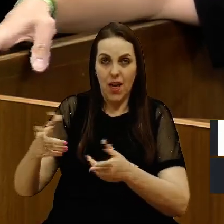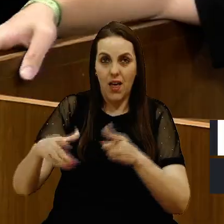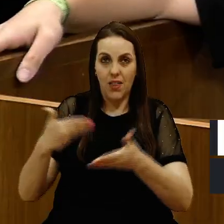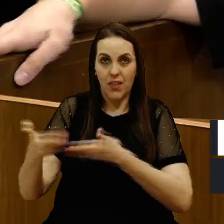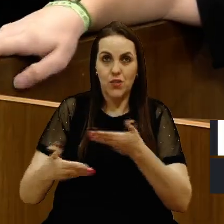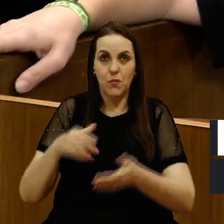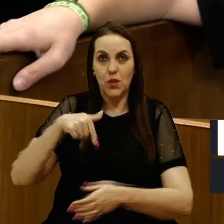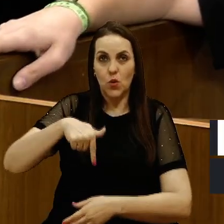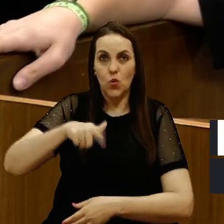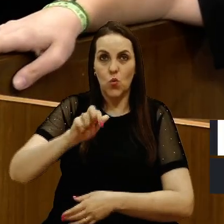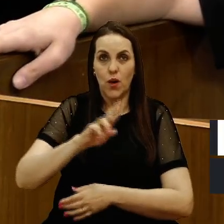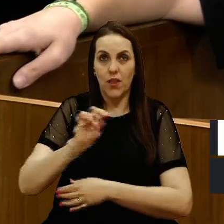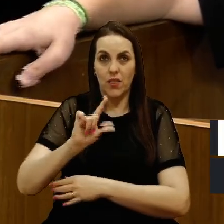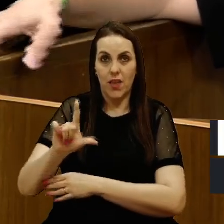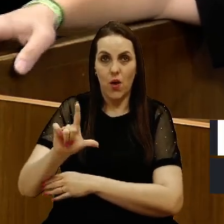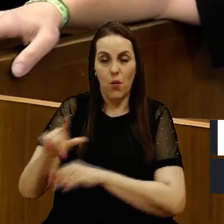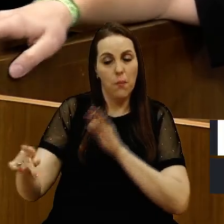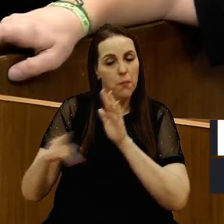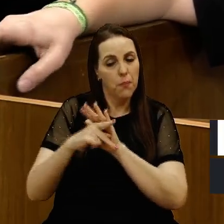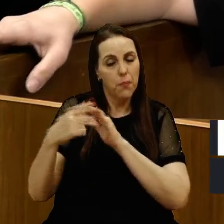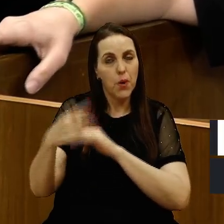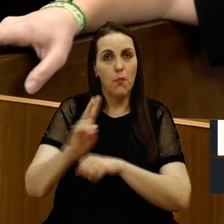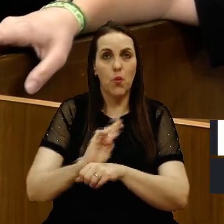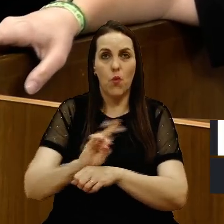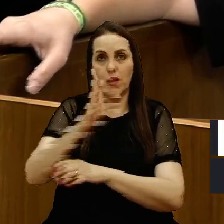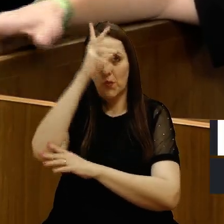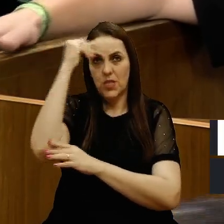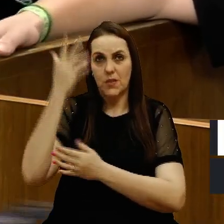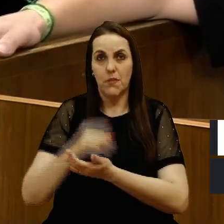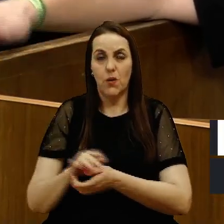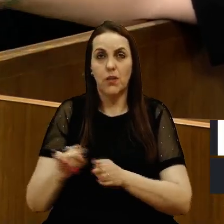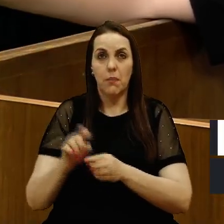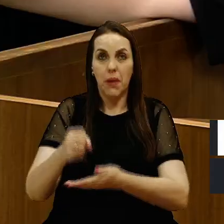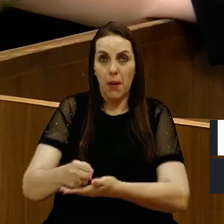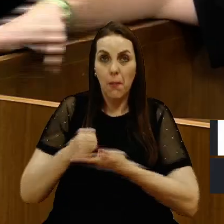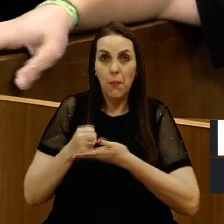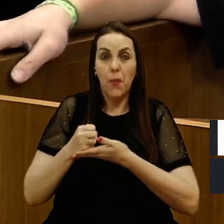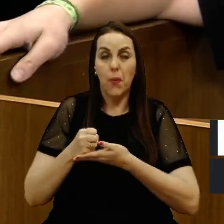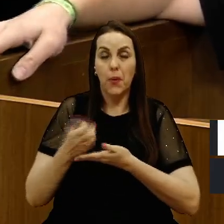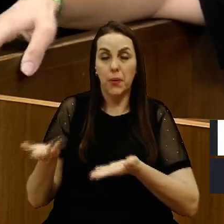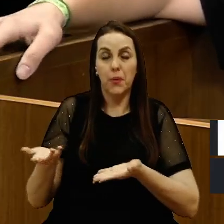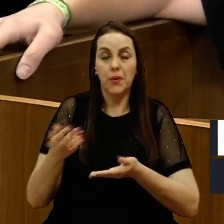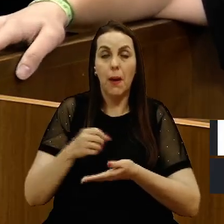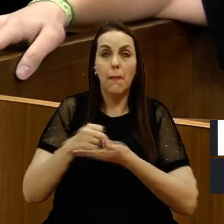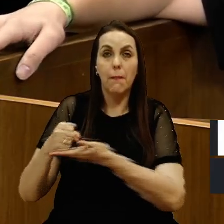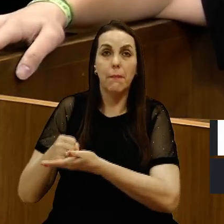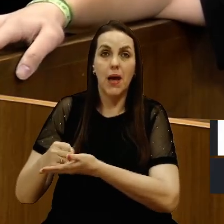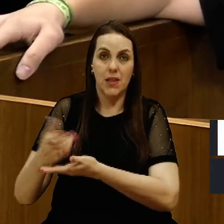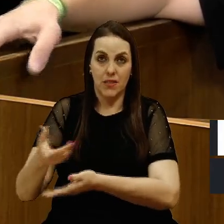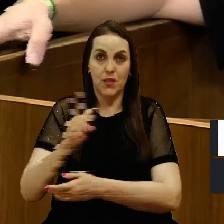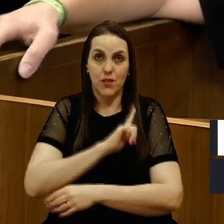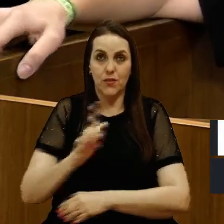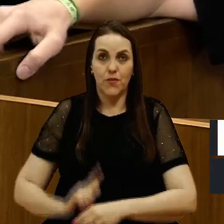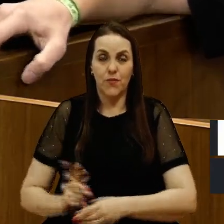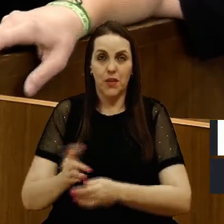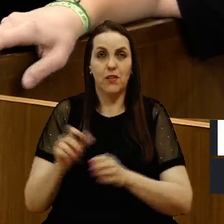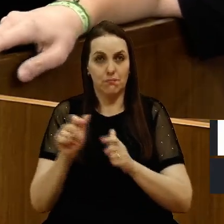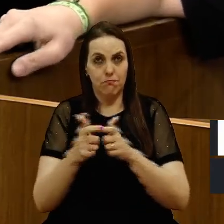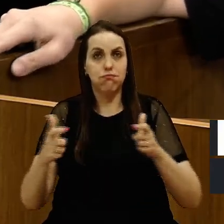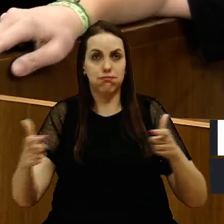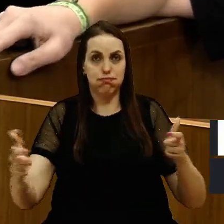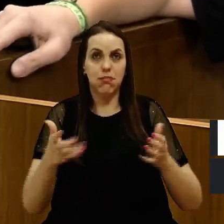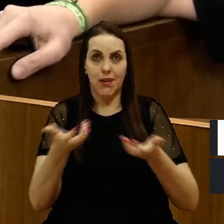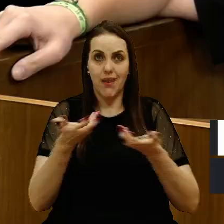para a Guarda Municipal. Contamos, inclusive, com o apoio da base do governo, que é tão a favor aqui da